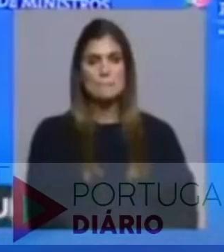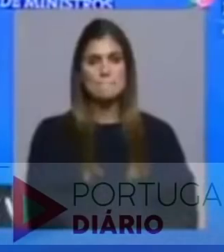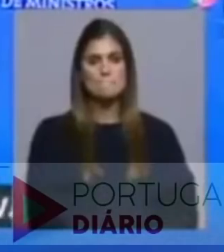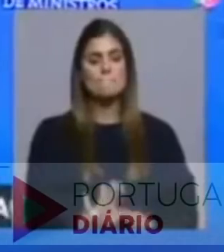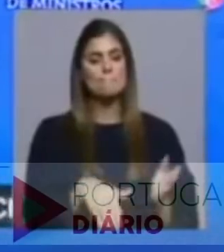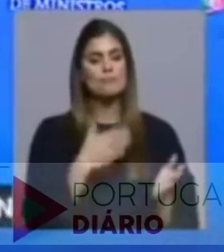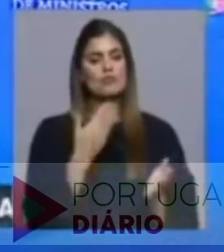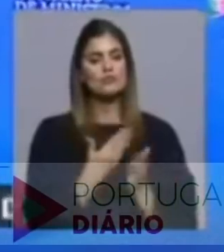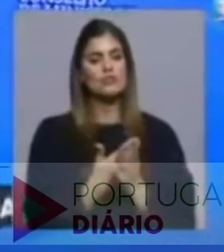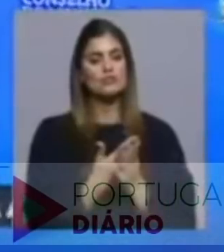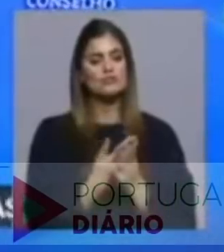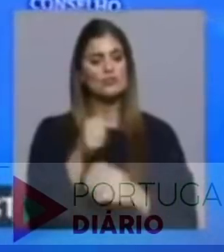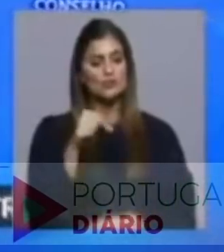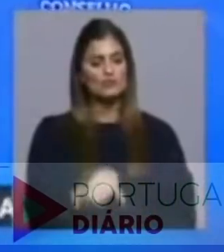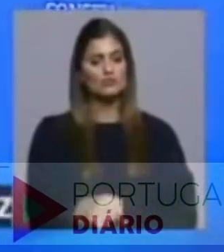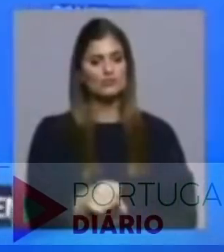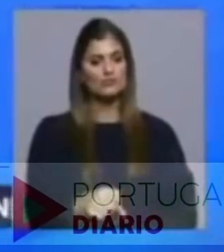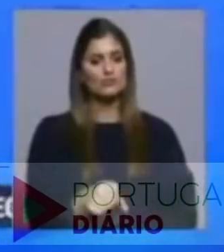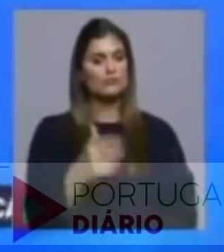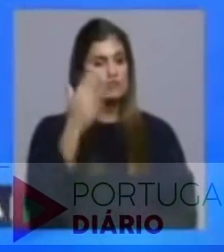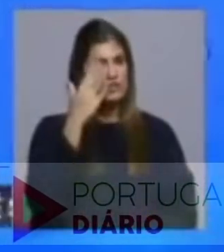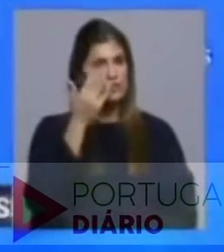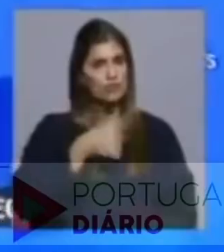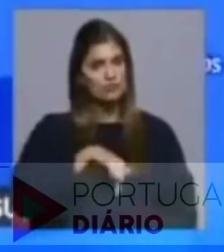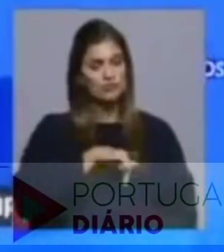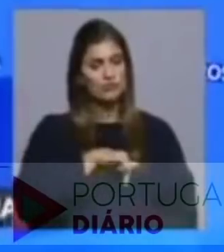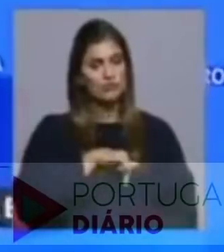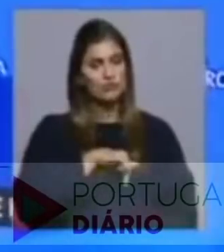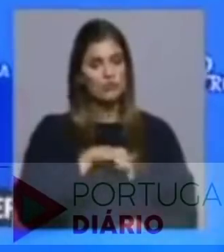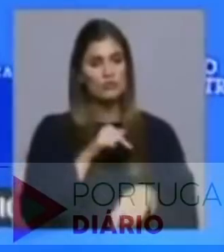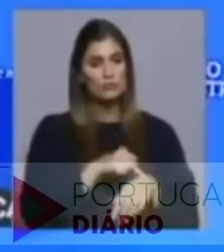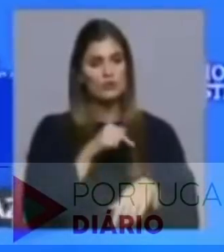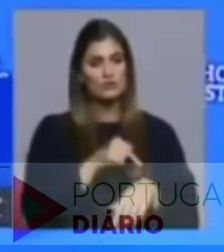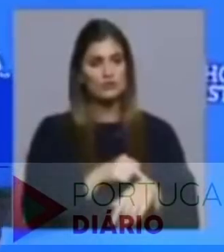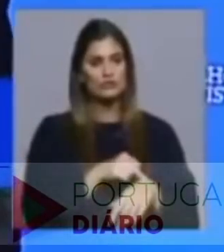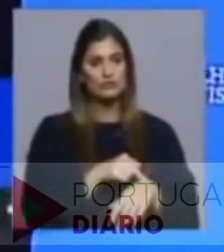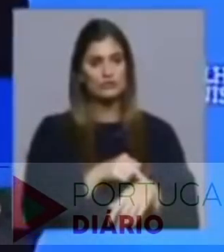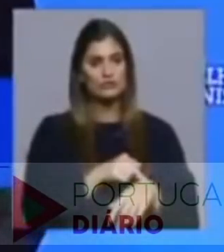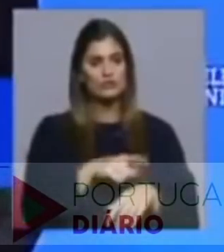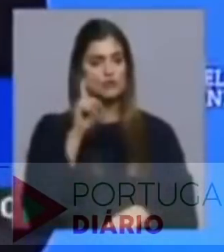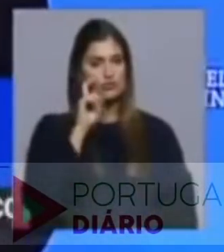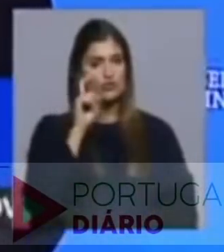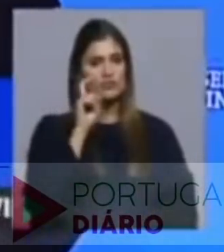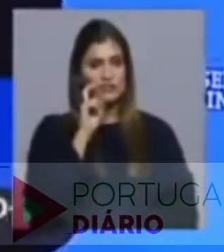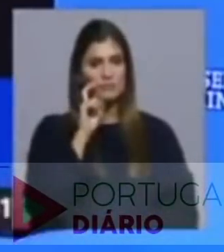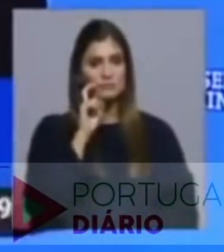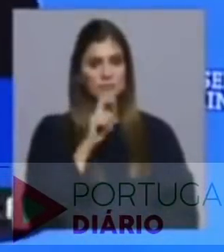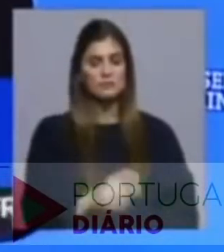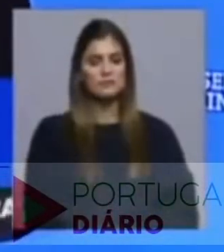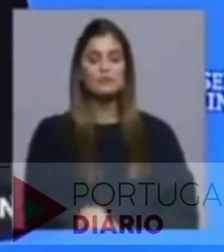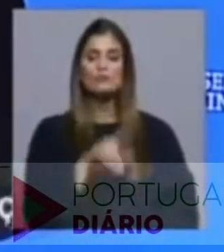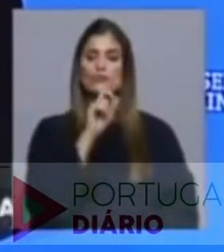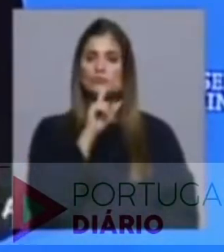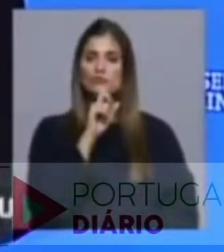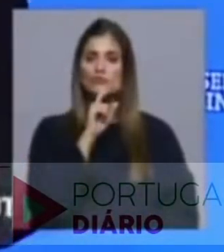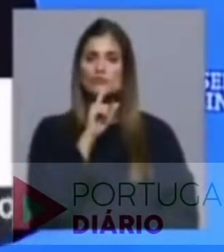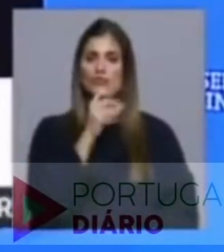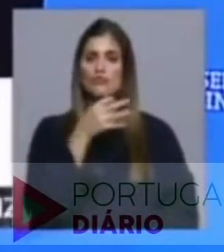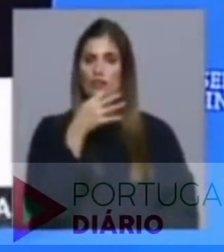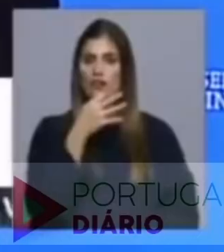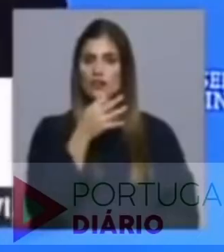Portugal Diário. Vamos chegar hoje, como previsto, ao momento em que, com segurança, podemos